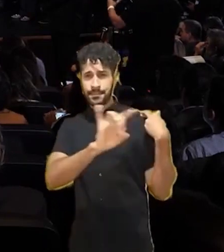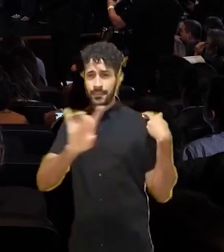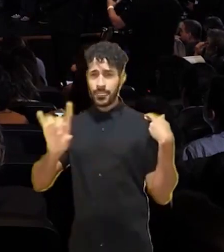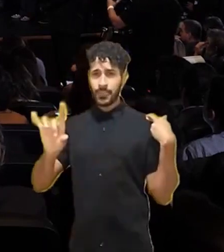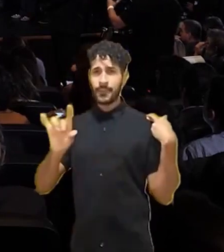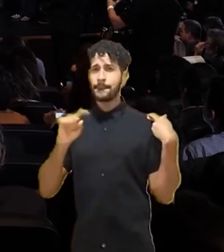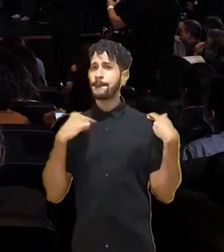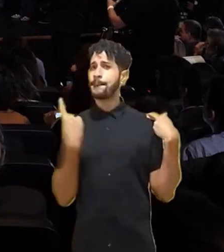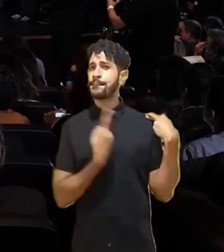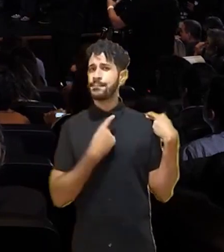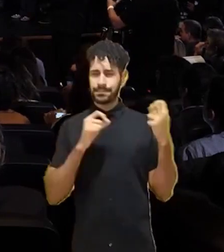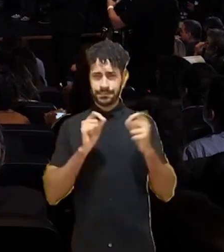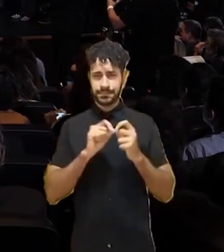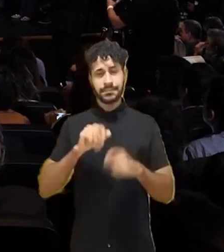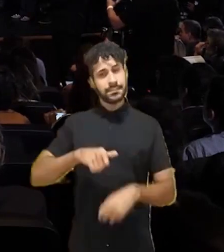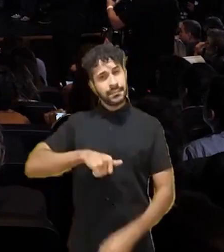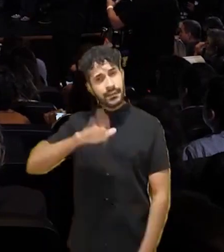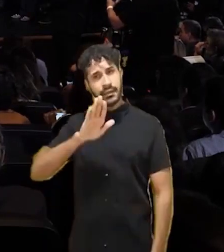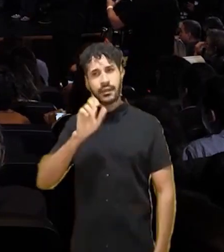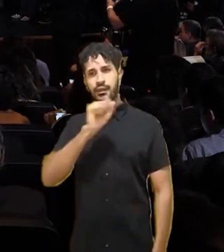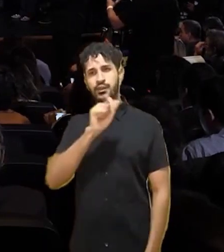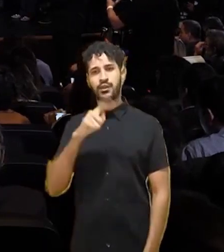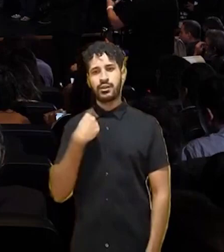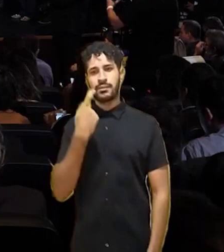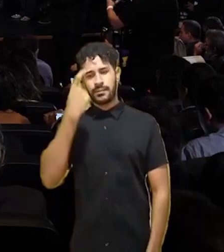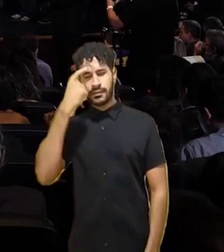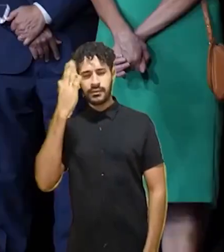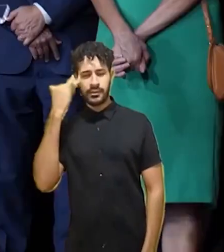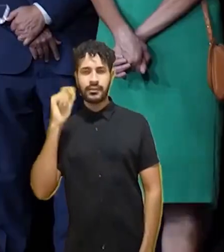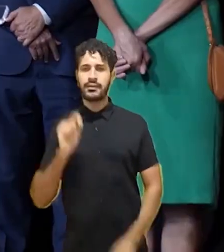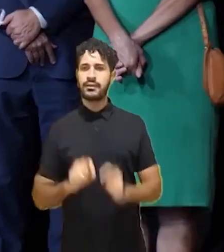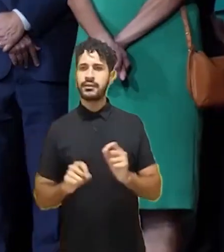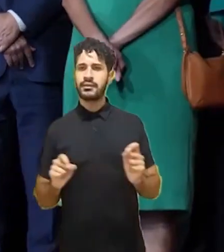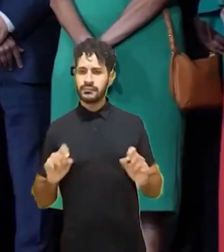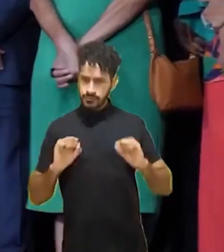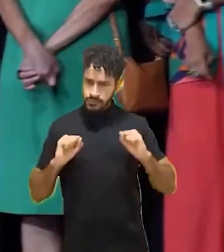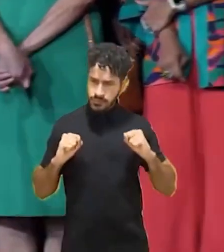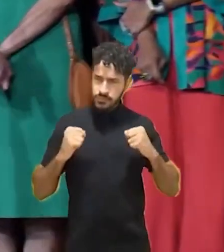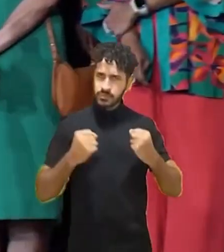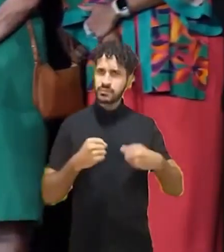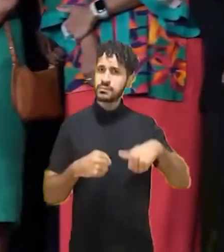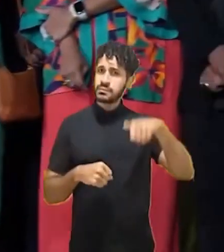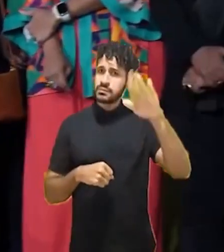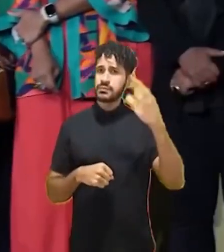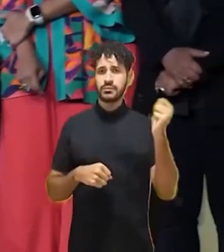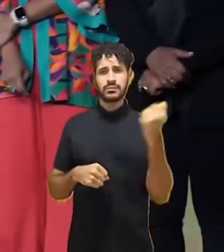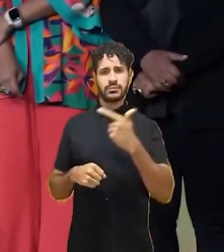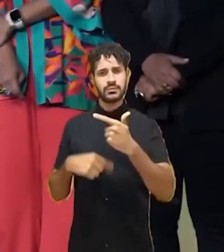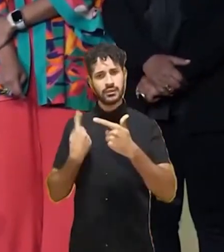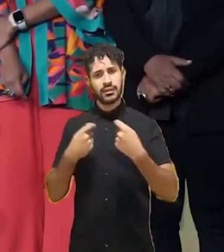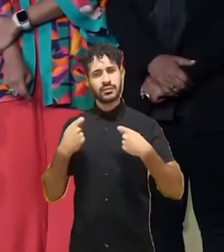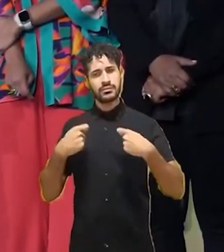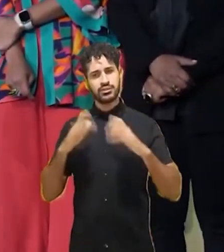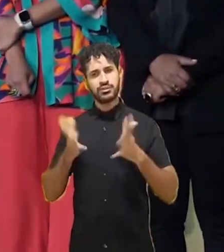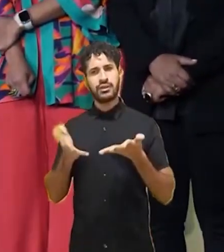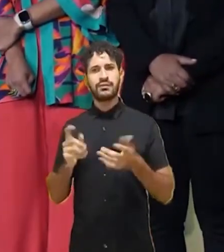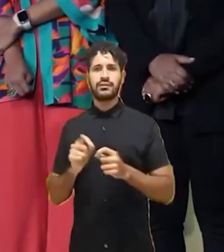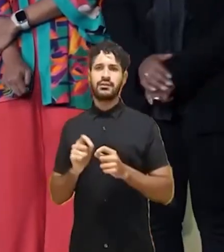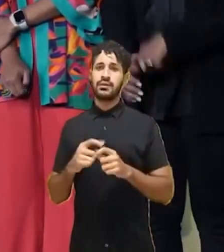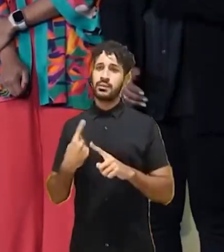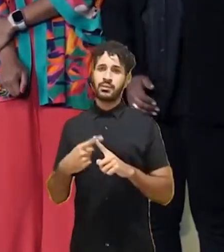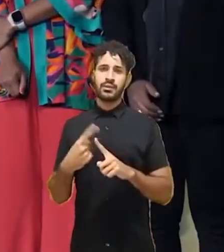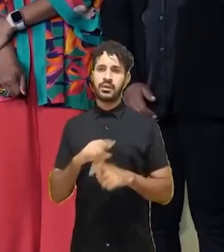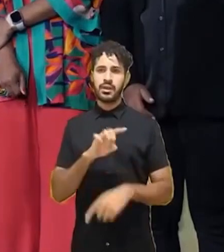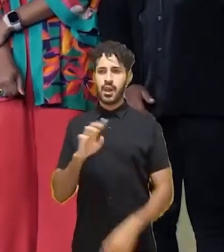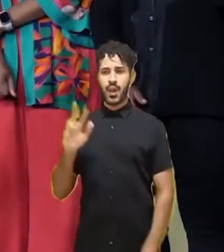mais do que a gente pensa que sabe fazer nos dedicar mais do que aquilo que a gente fazer indicou porque não é o